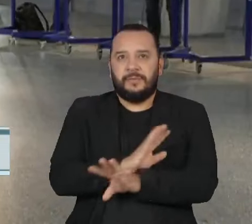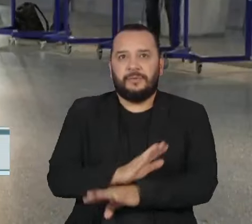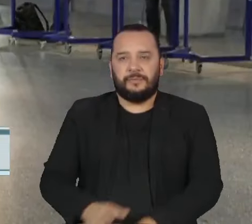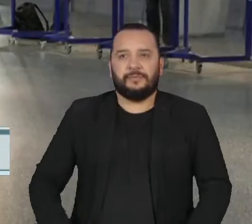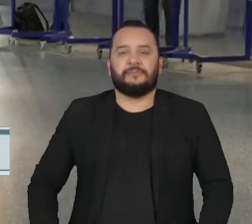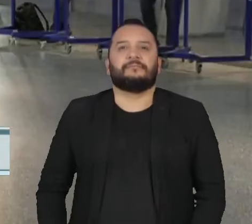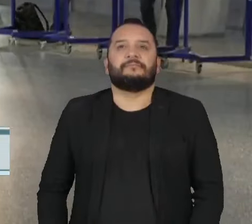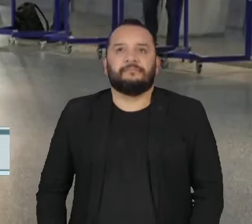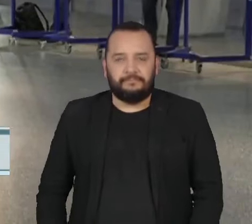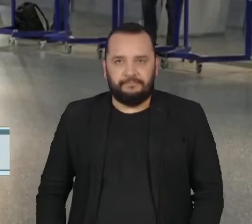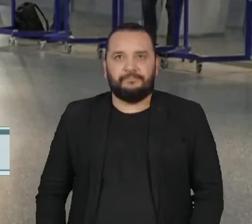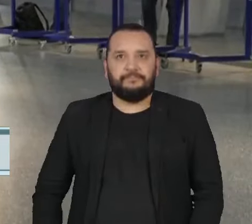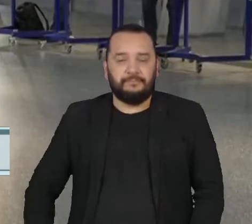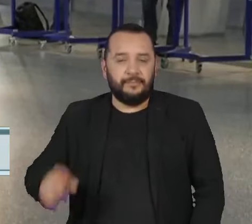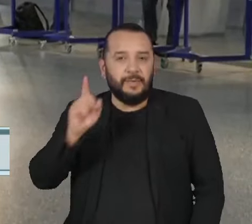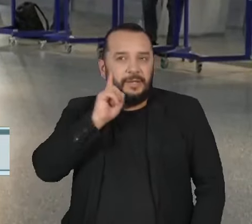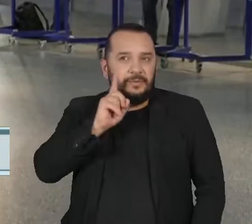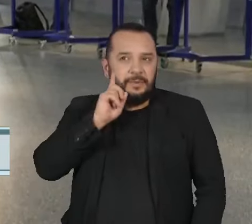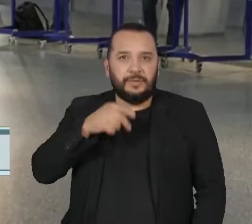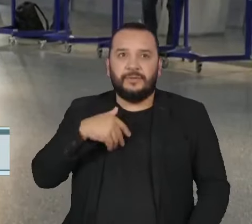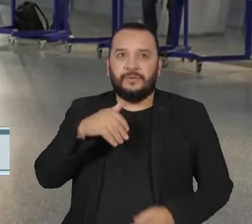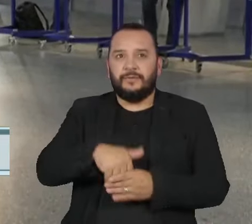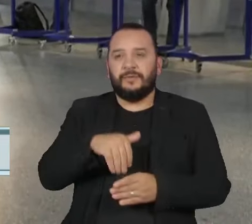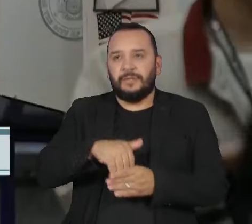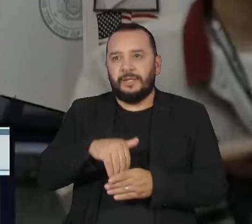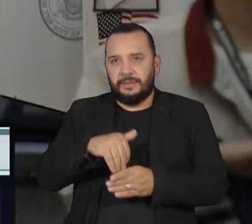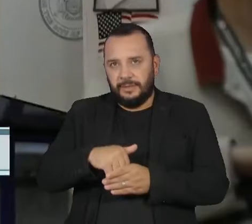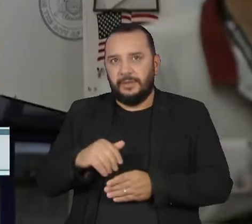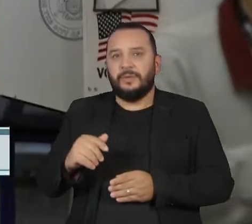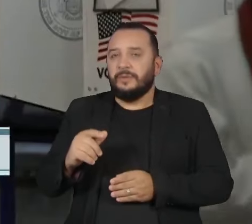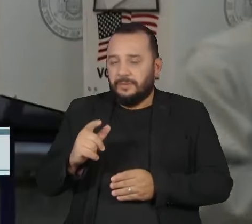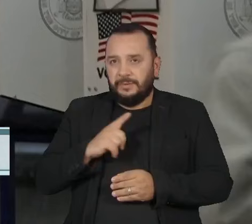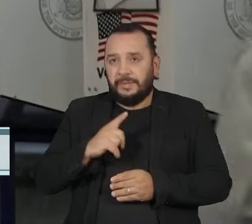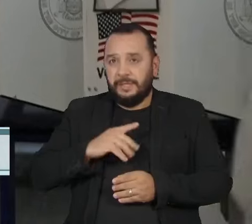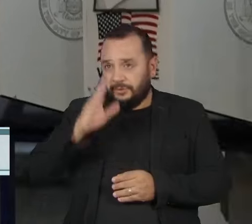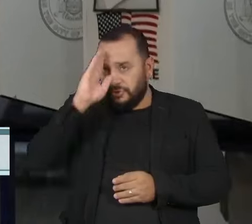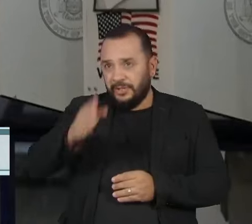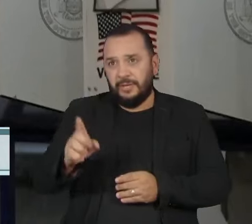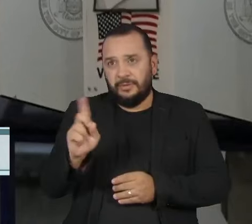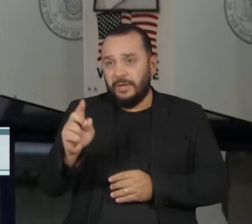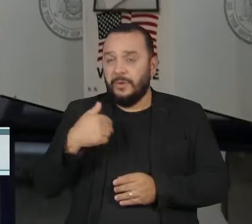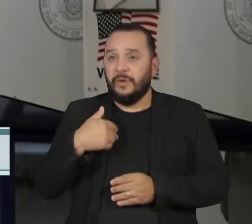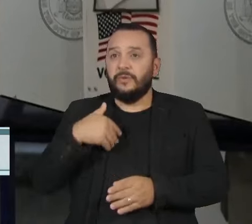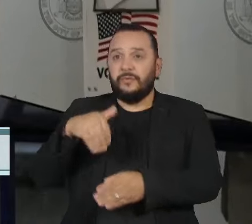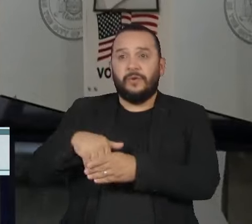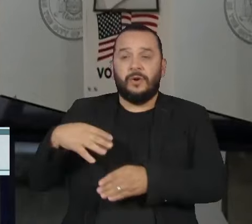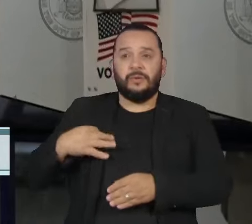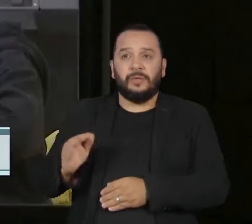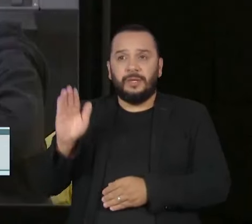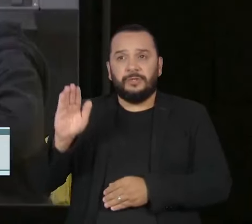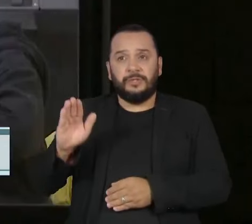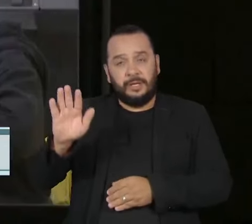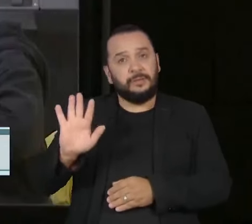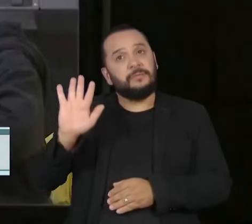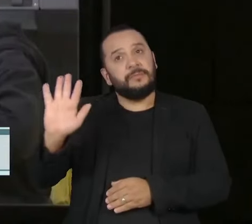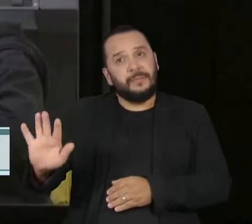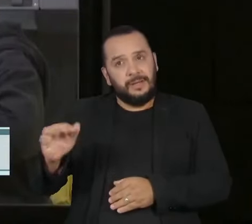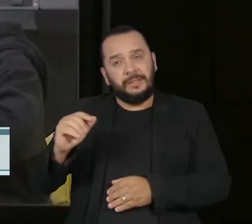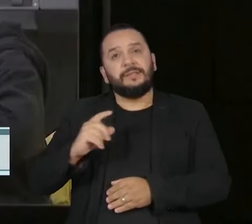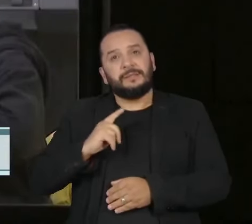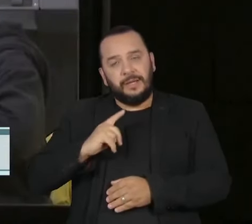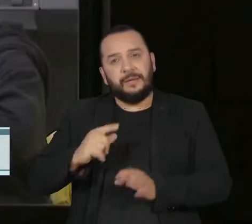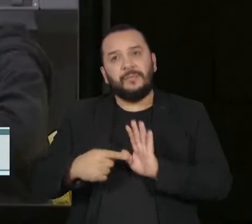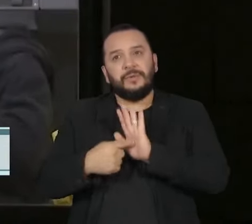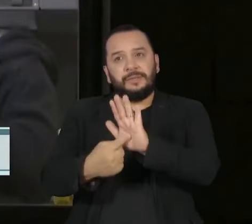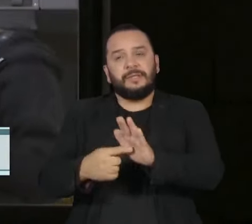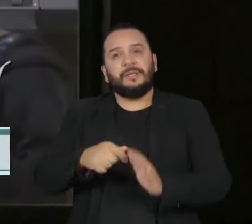A eleição nos Estados Unidos acontece de maneira indireta. O cidadão vota no candidato, mas na verdade está sinalizando para os delegados